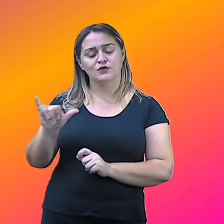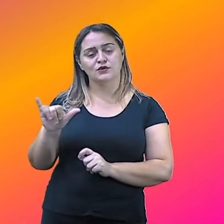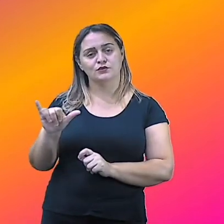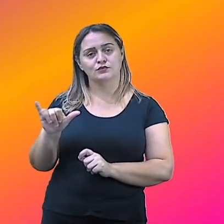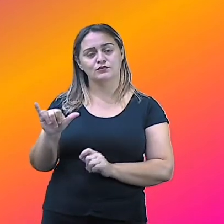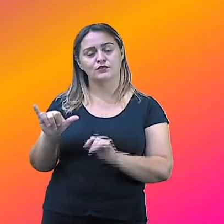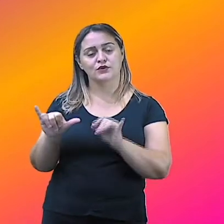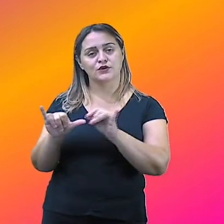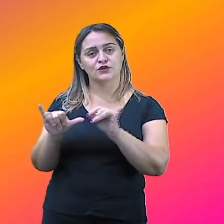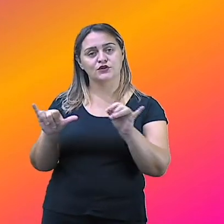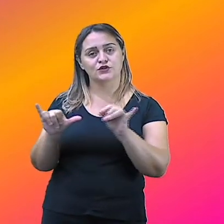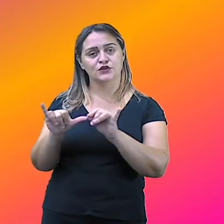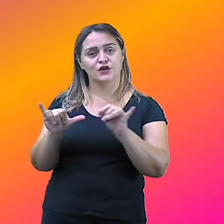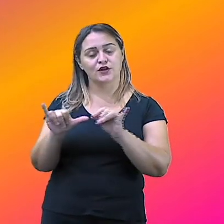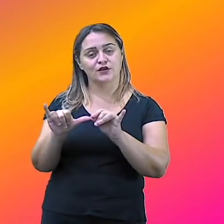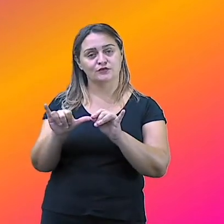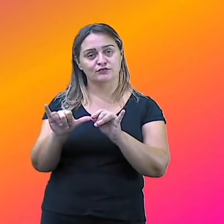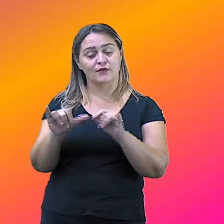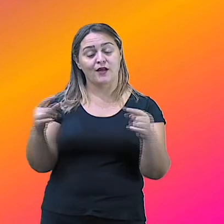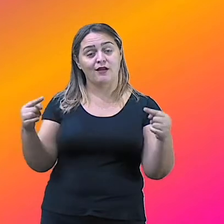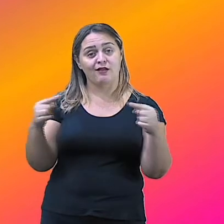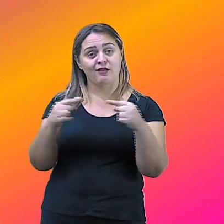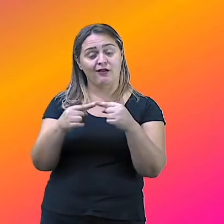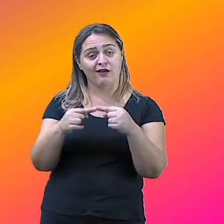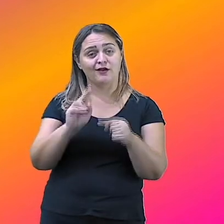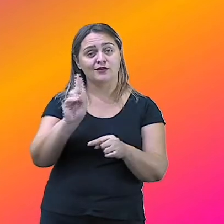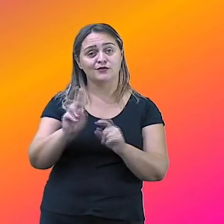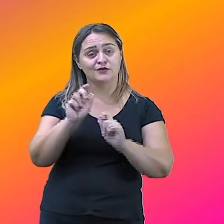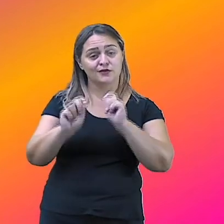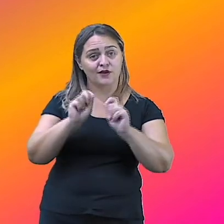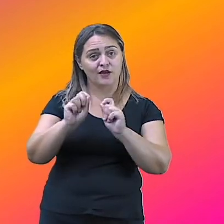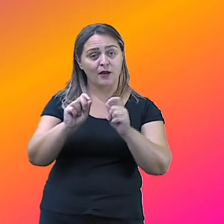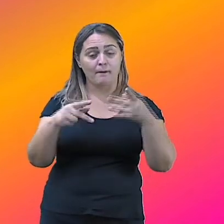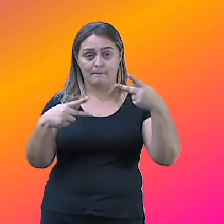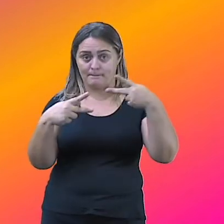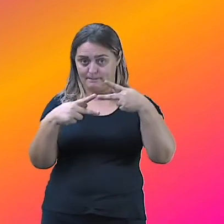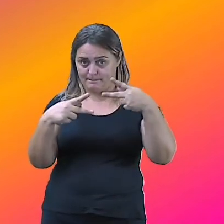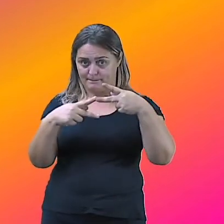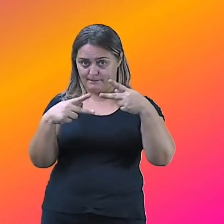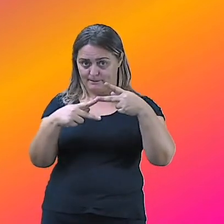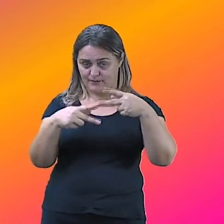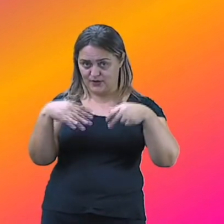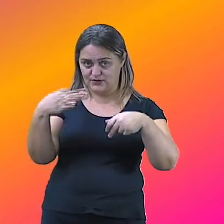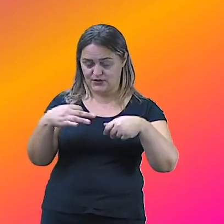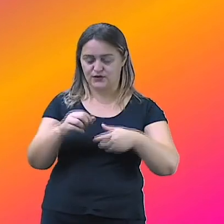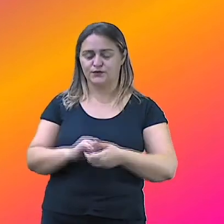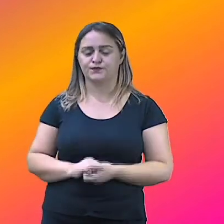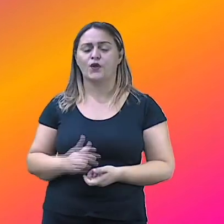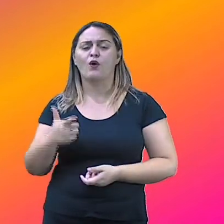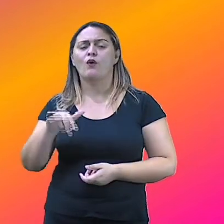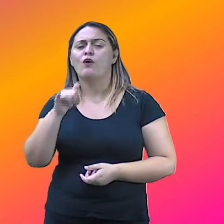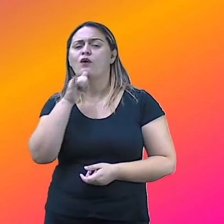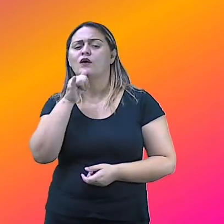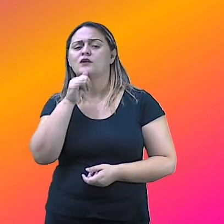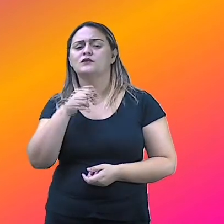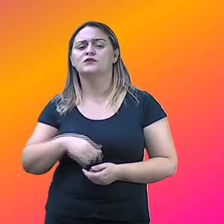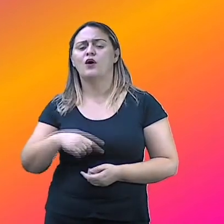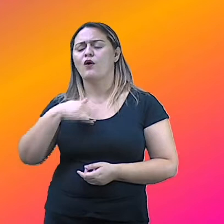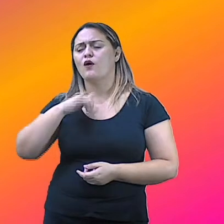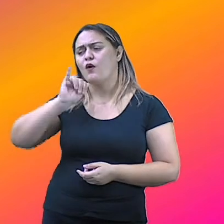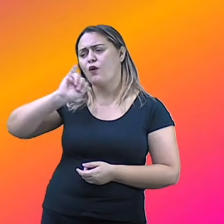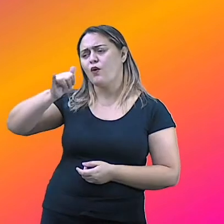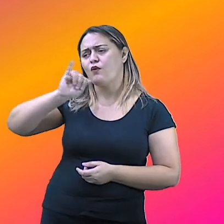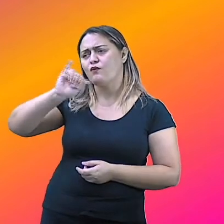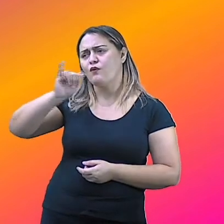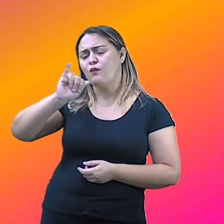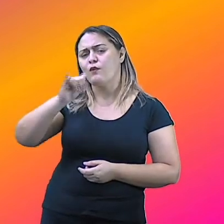uma preposição. Próximo exemplo. Informei ao porteiro sua